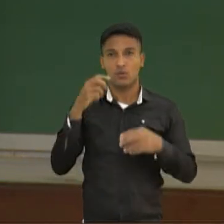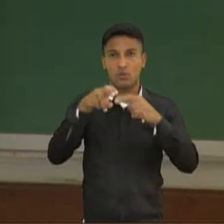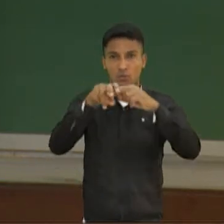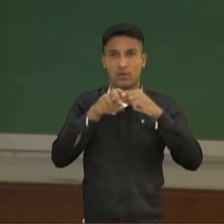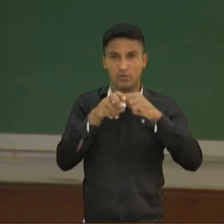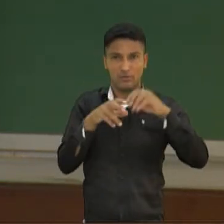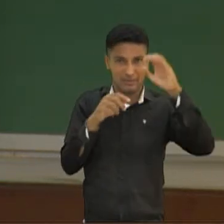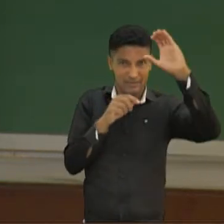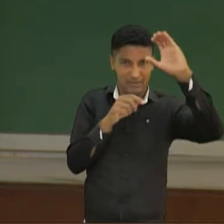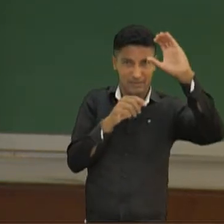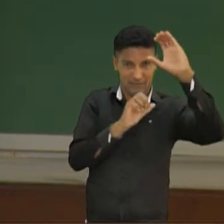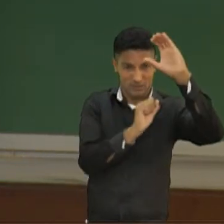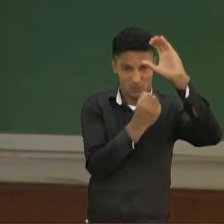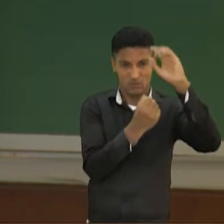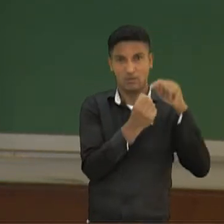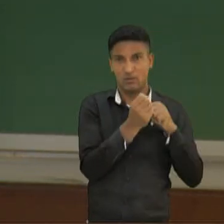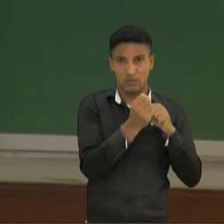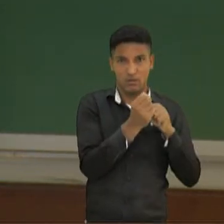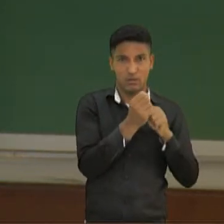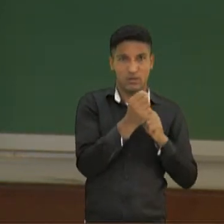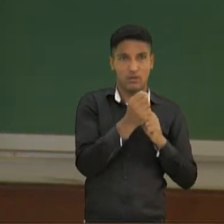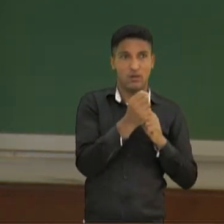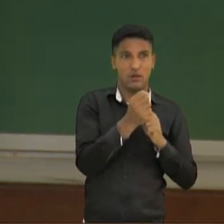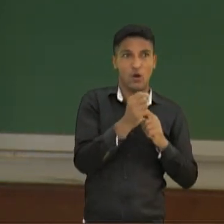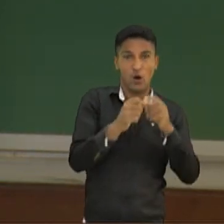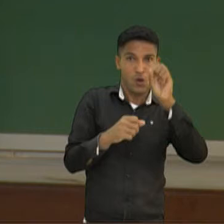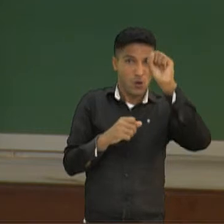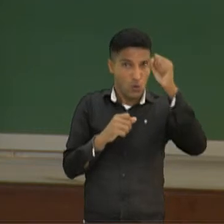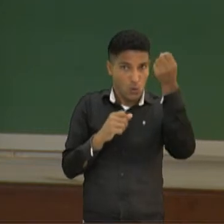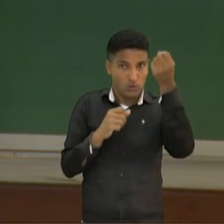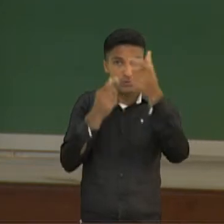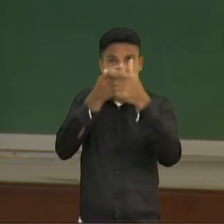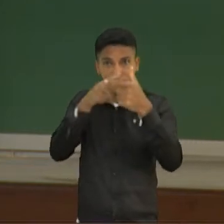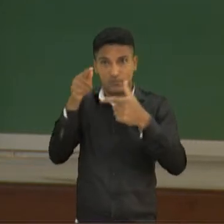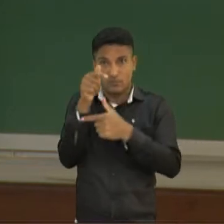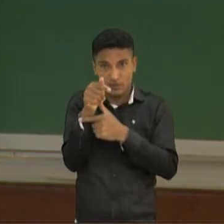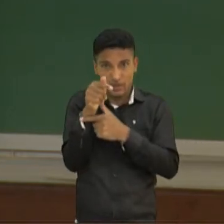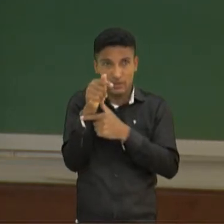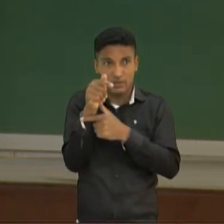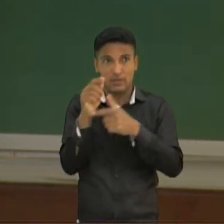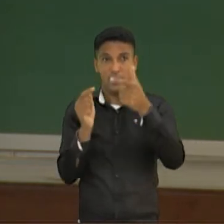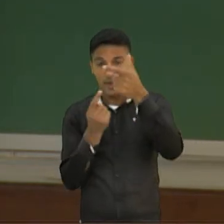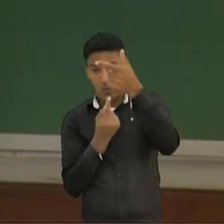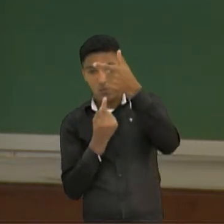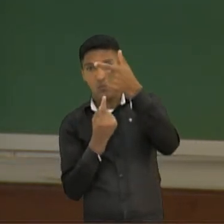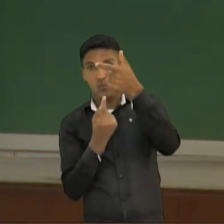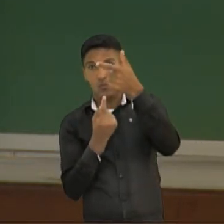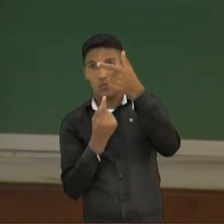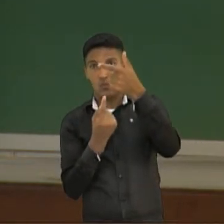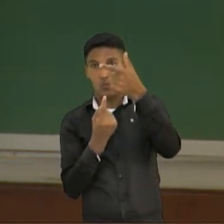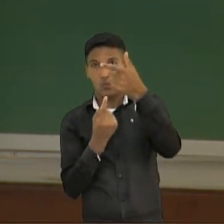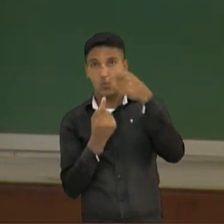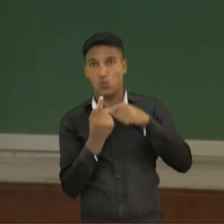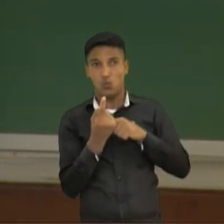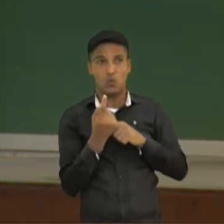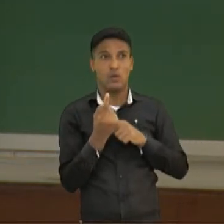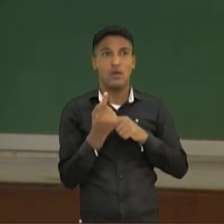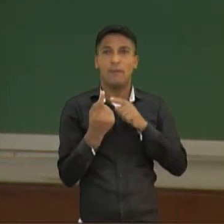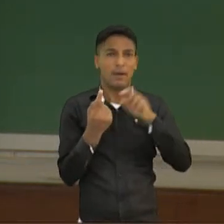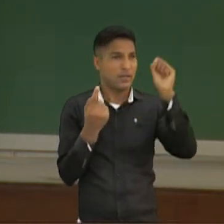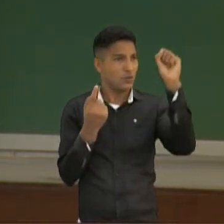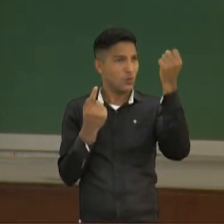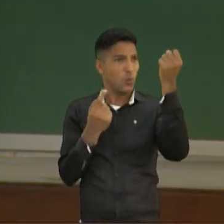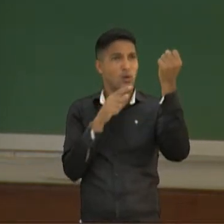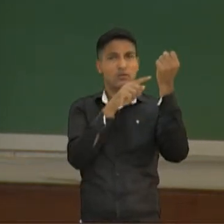algarismo aqui, né, pelo 8, 8 dividido por 7 dá 1. Mas esse 8, ele vale quanto? Ele